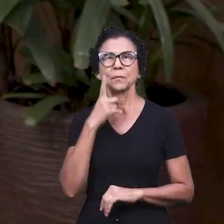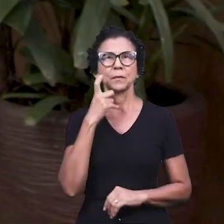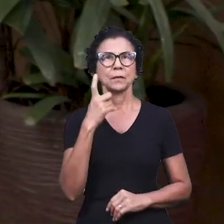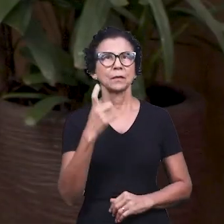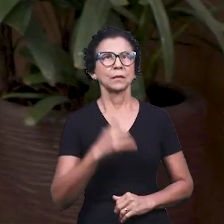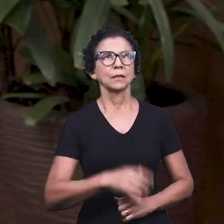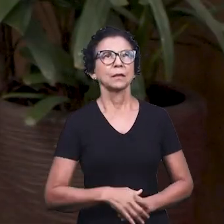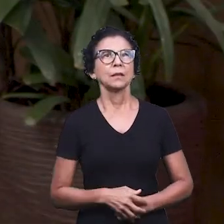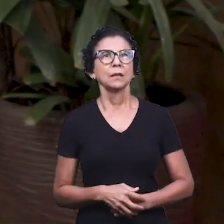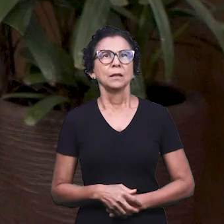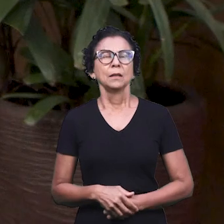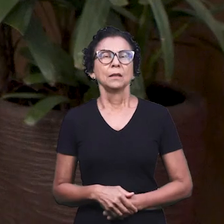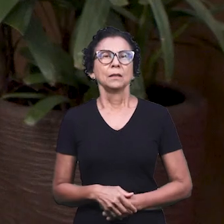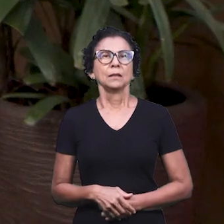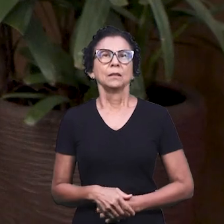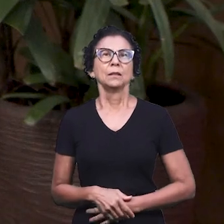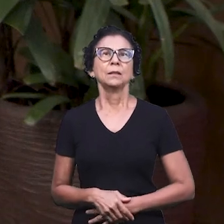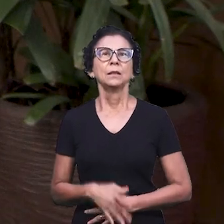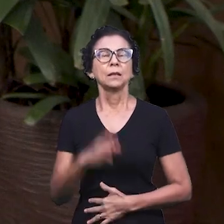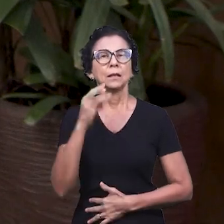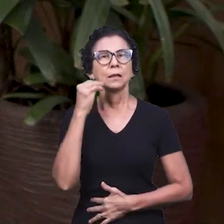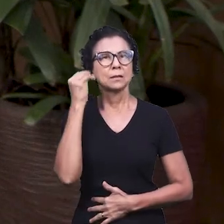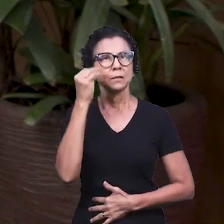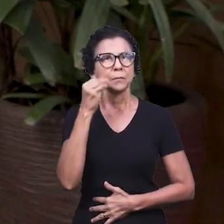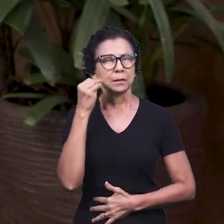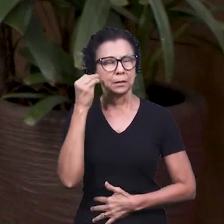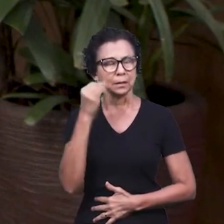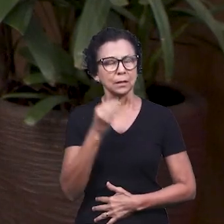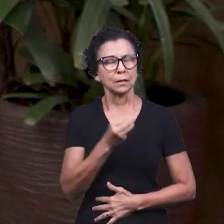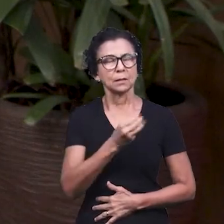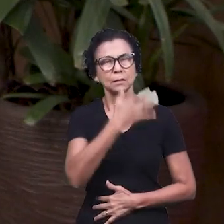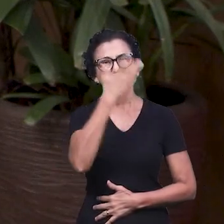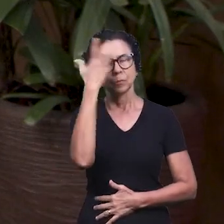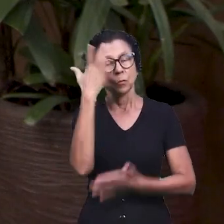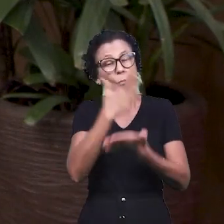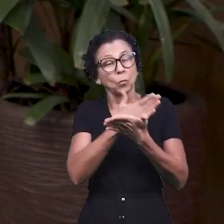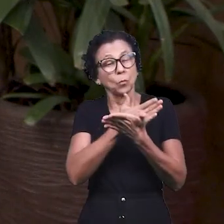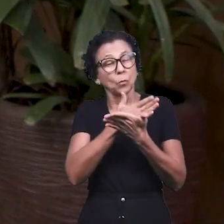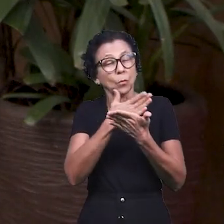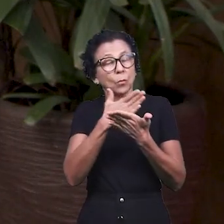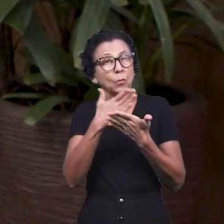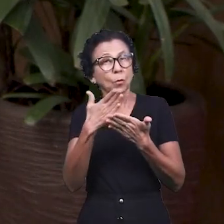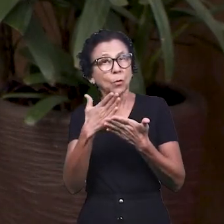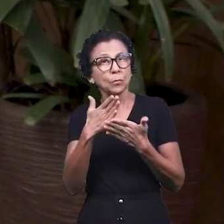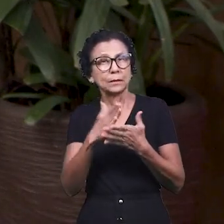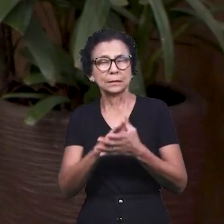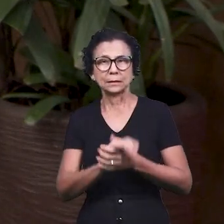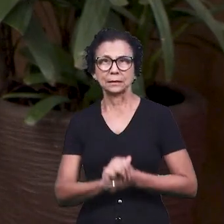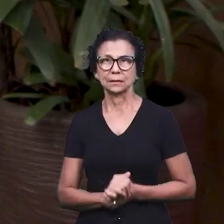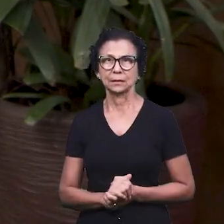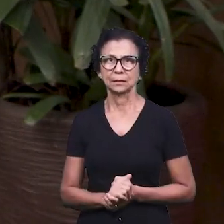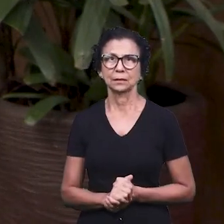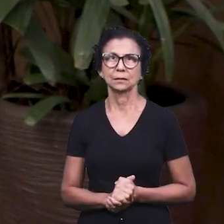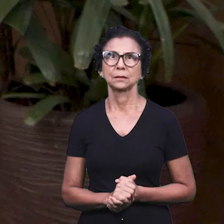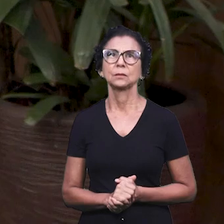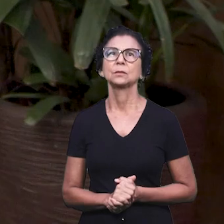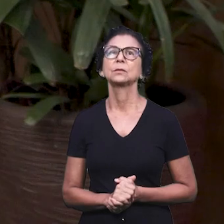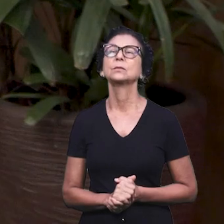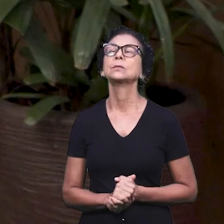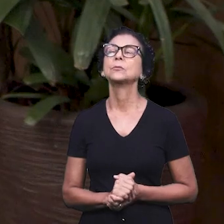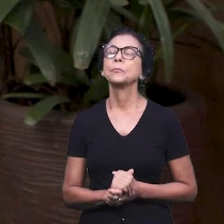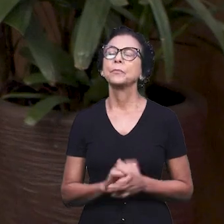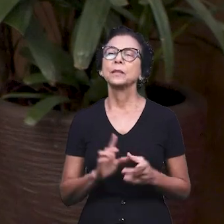está nos ouvindo observar a experiência aqui de quem está começando, de quem já